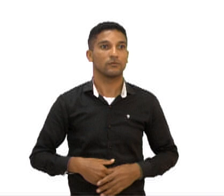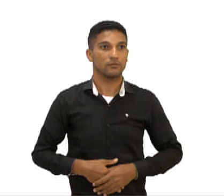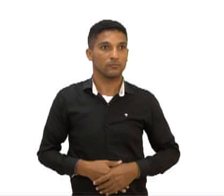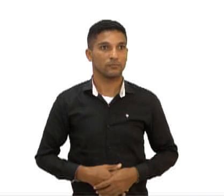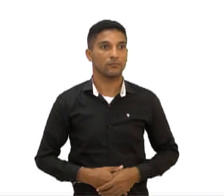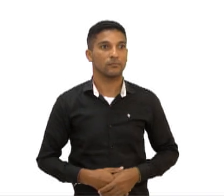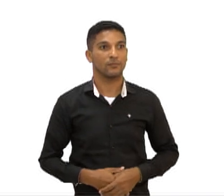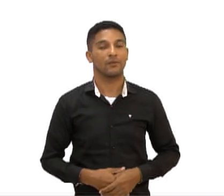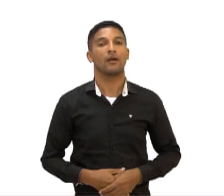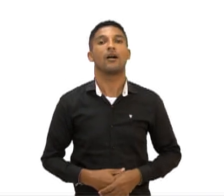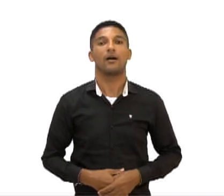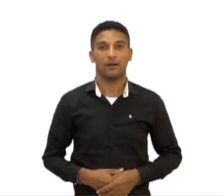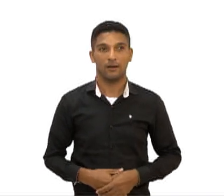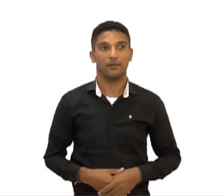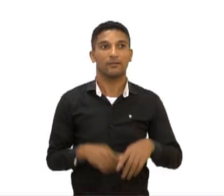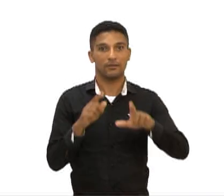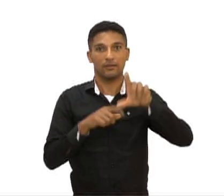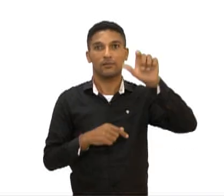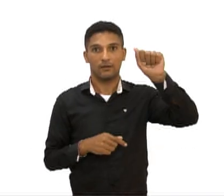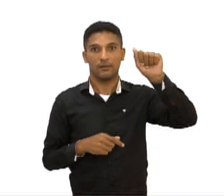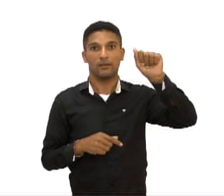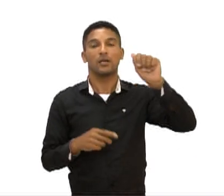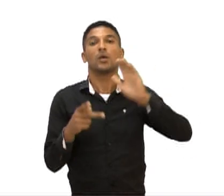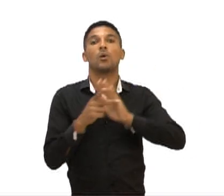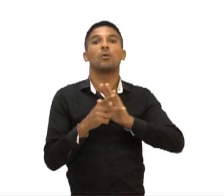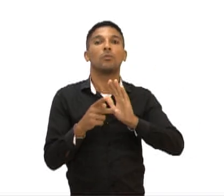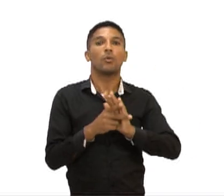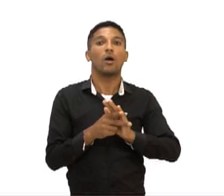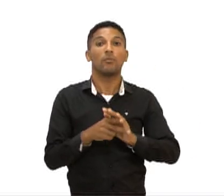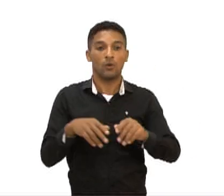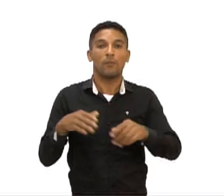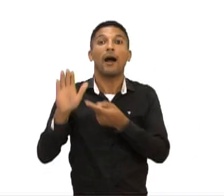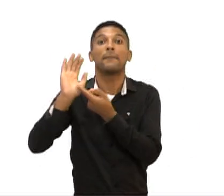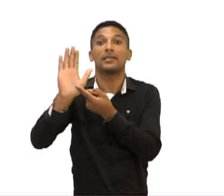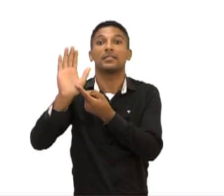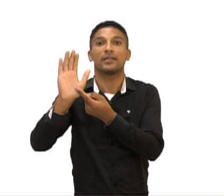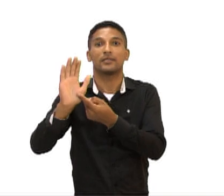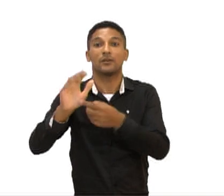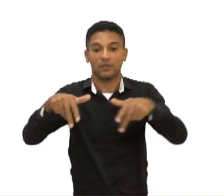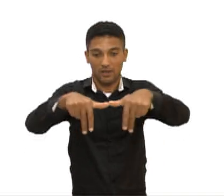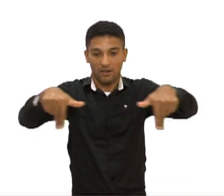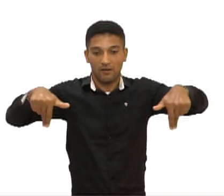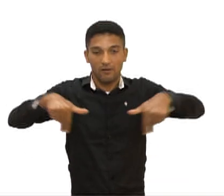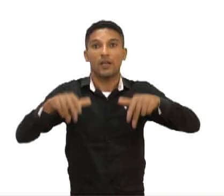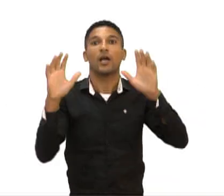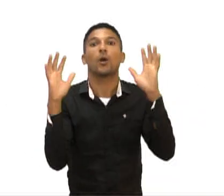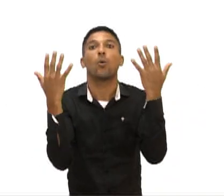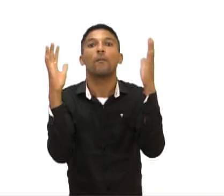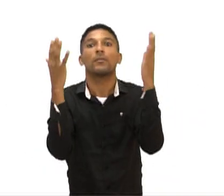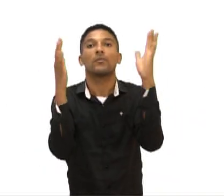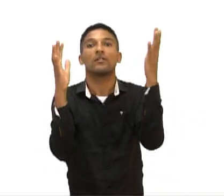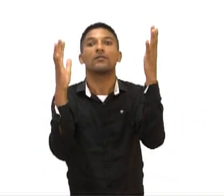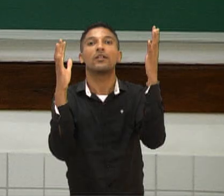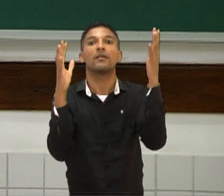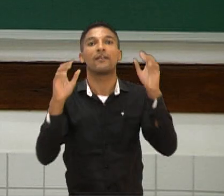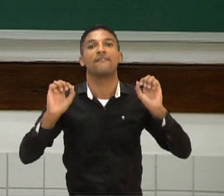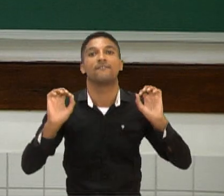alternativa correta é a A. Ser praticada nas comemorações das festas juninas.